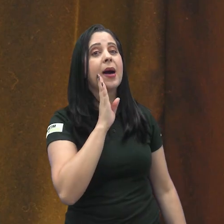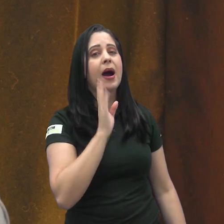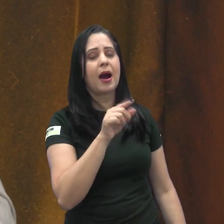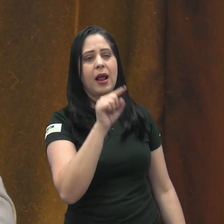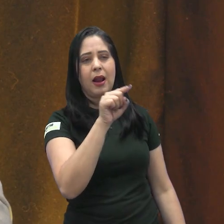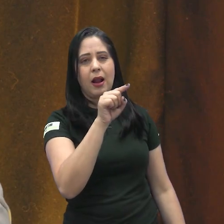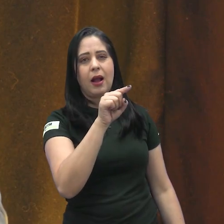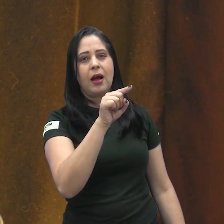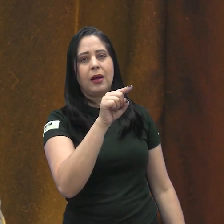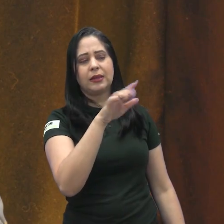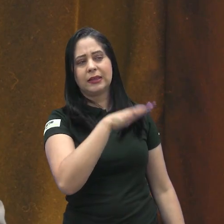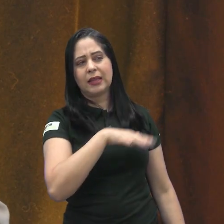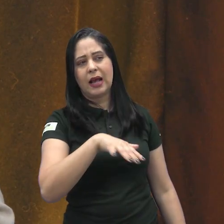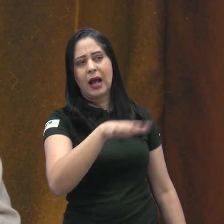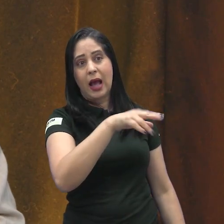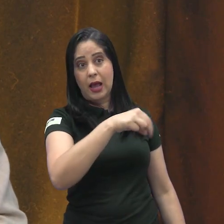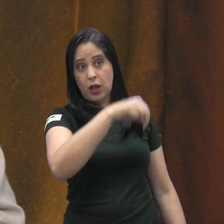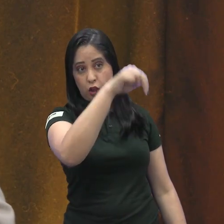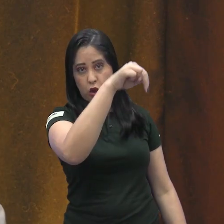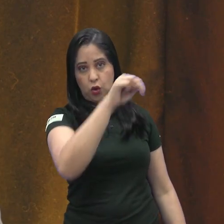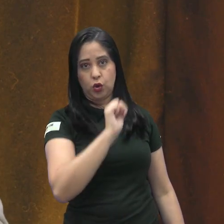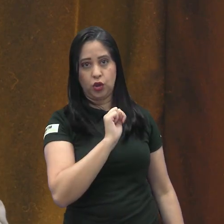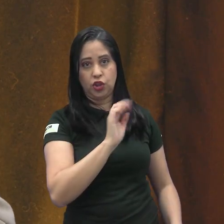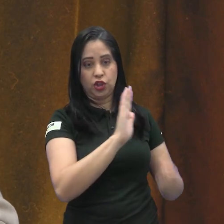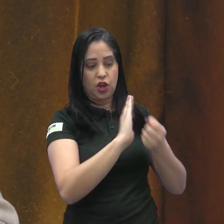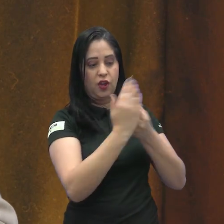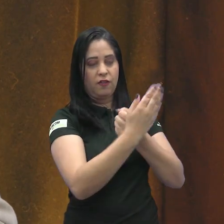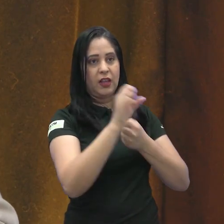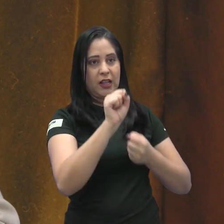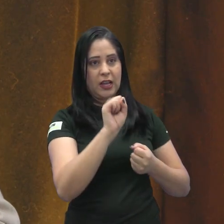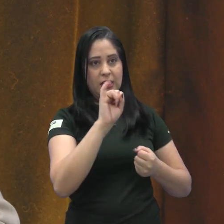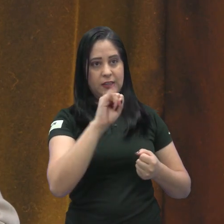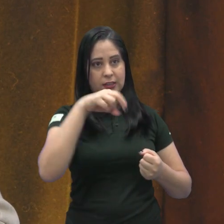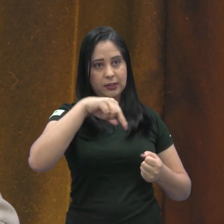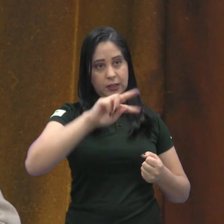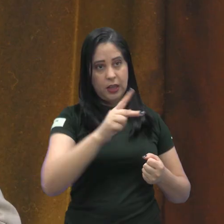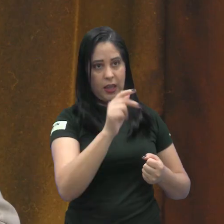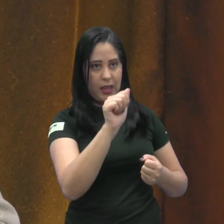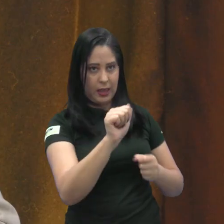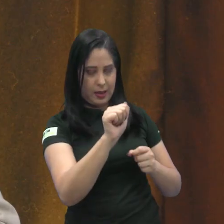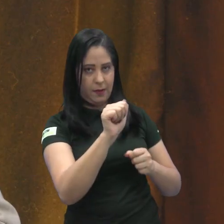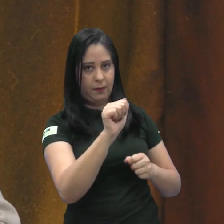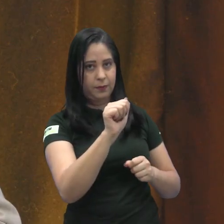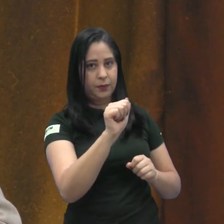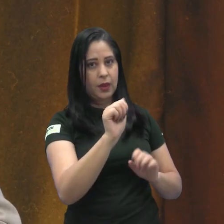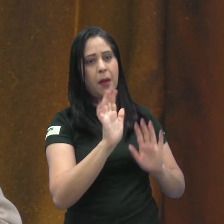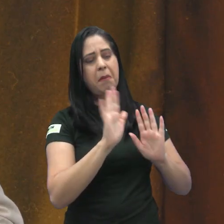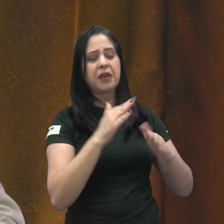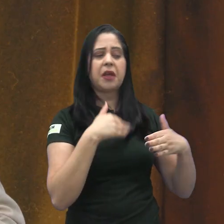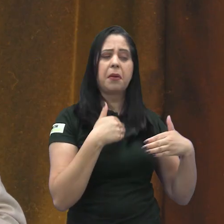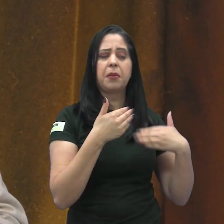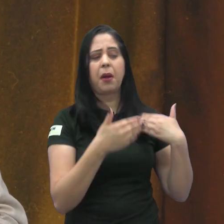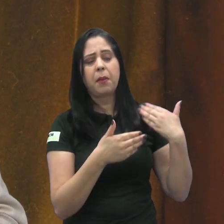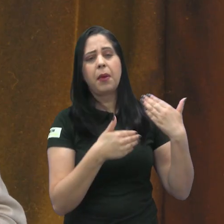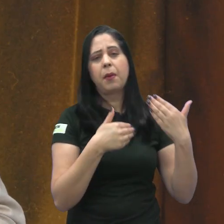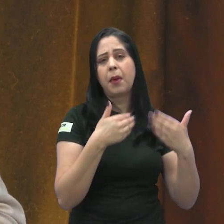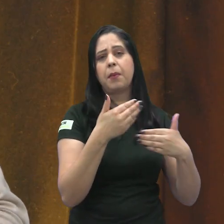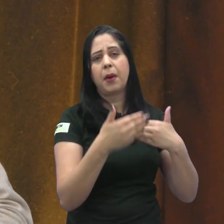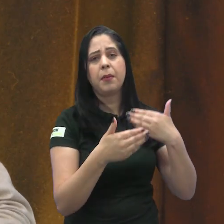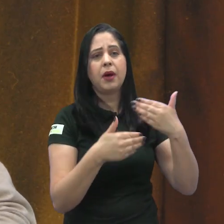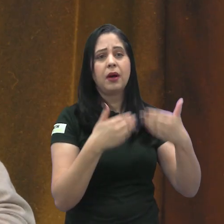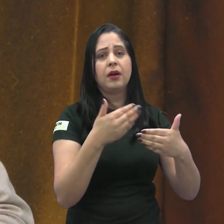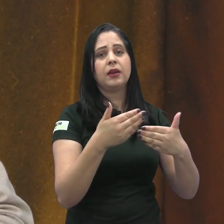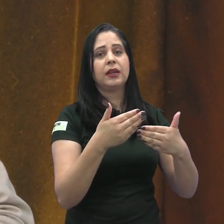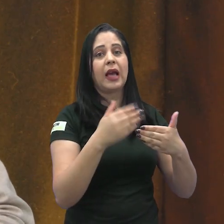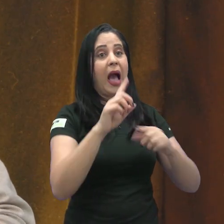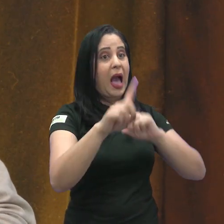ali era na região norte, aqui na Vila Sinhá. Comecei num bar, depois eu comecei a trabalhar, depois do bar eu